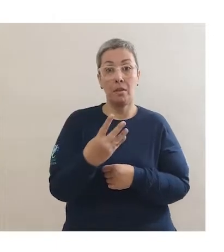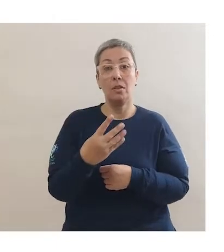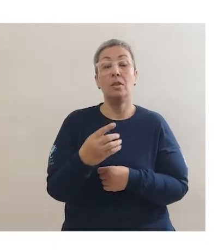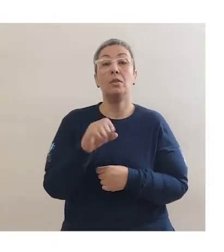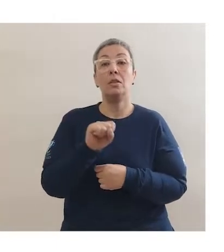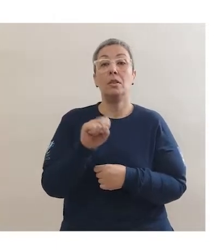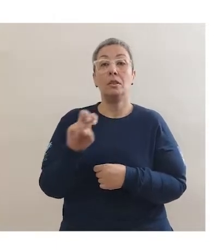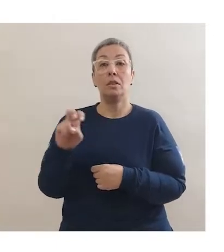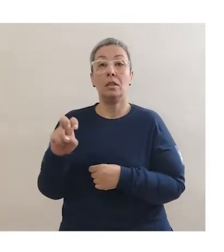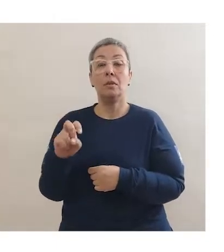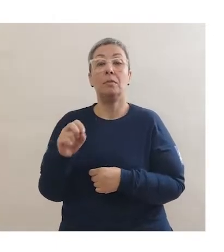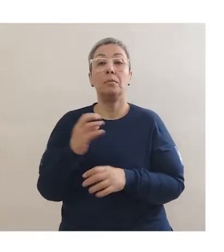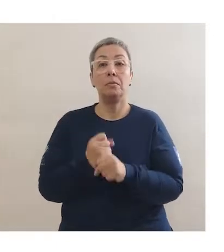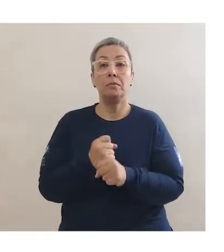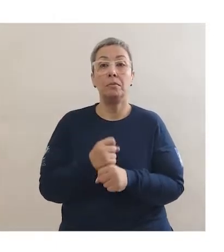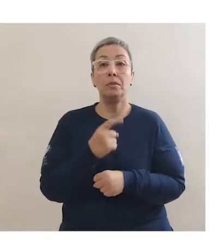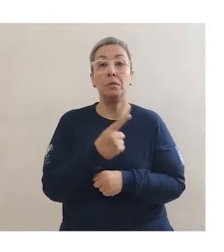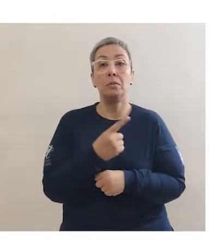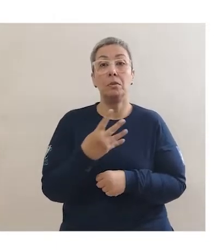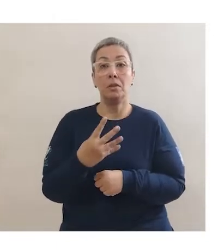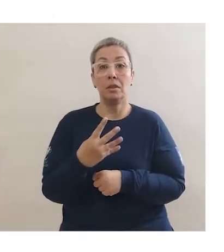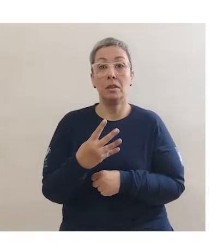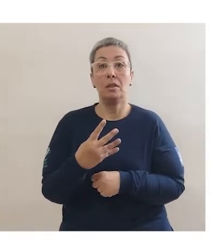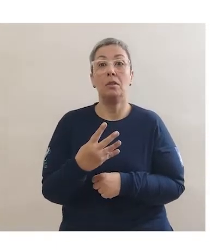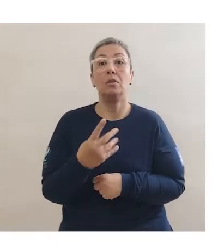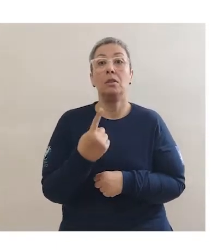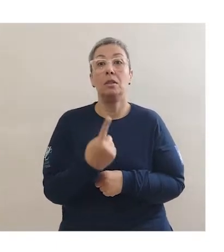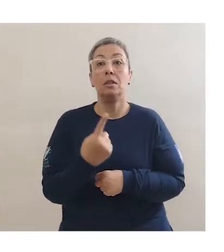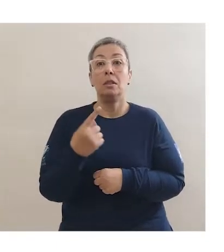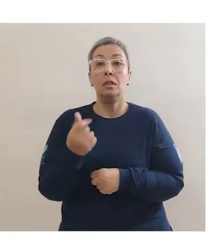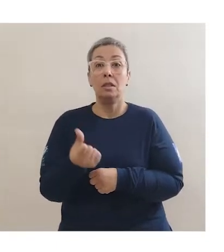e o segundo município?